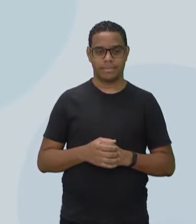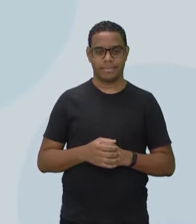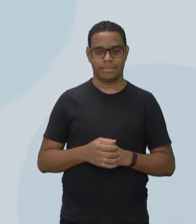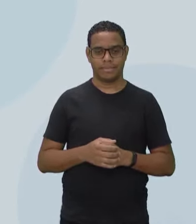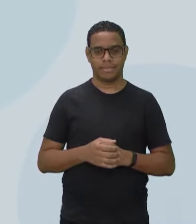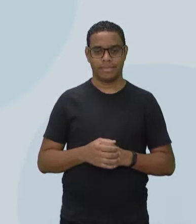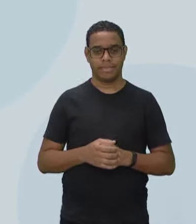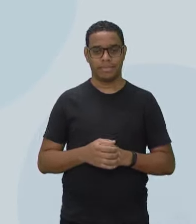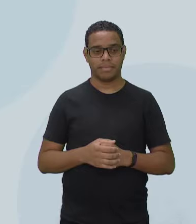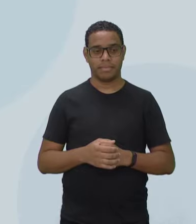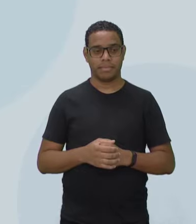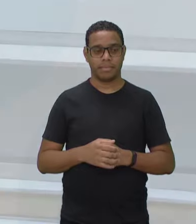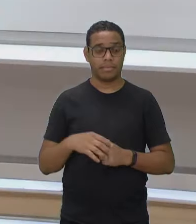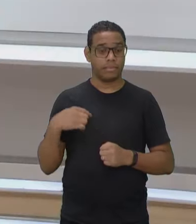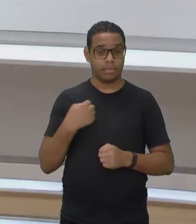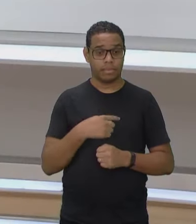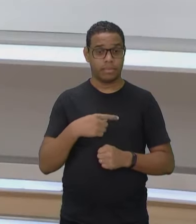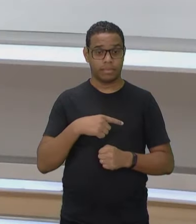Se a gente tirar